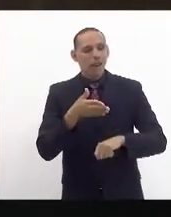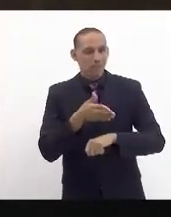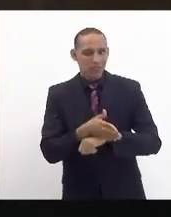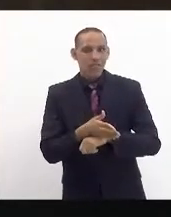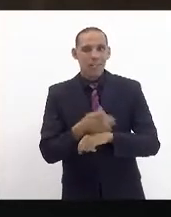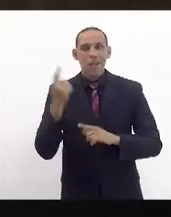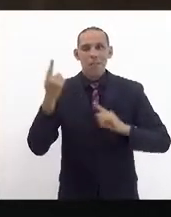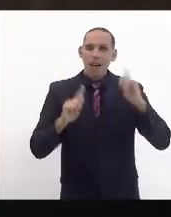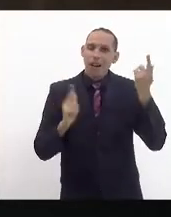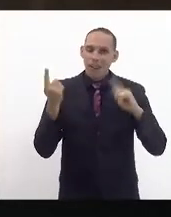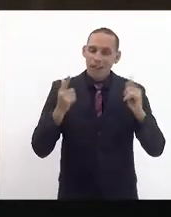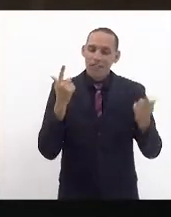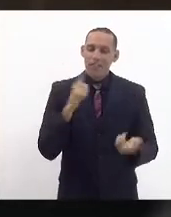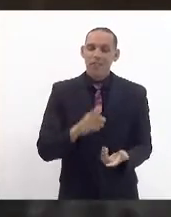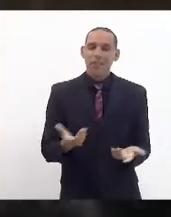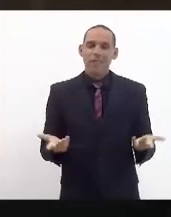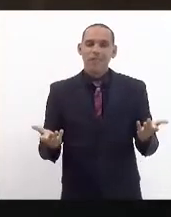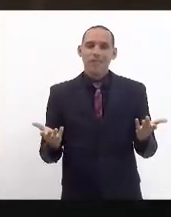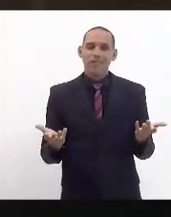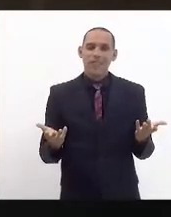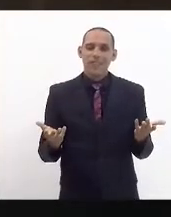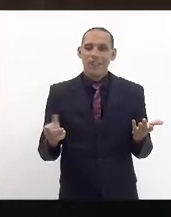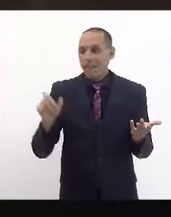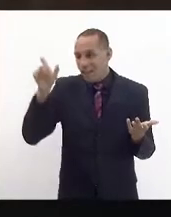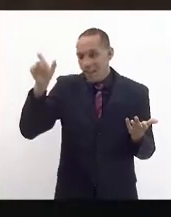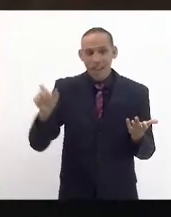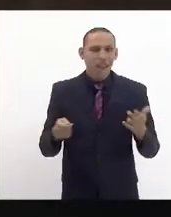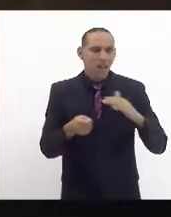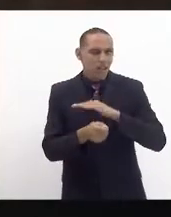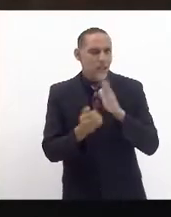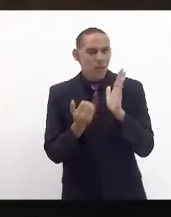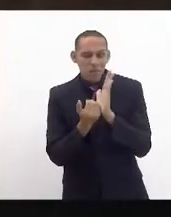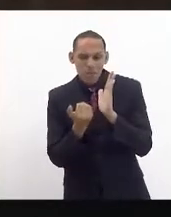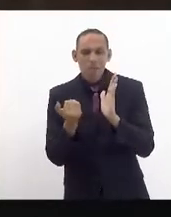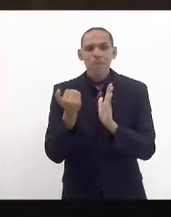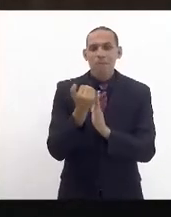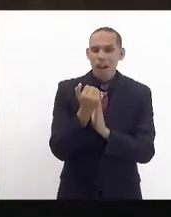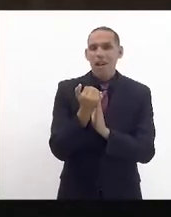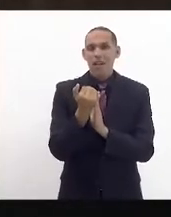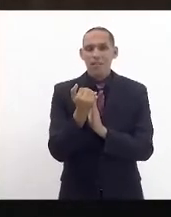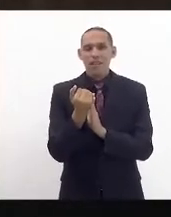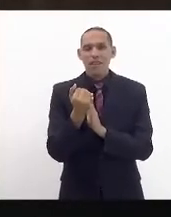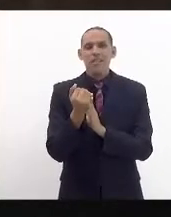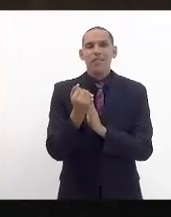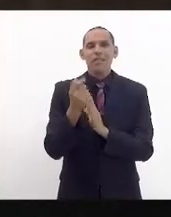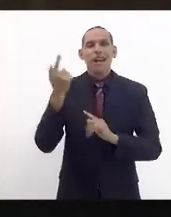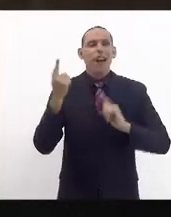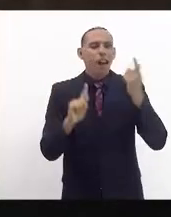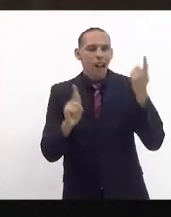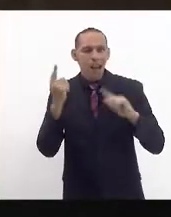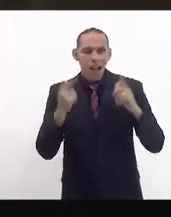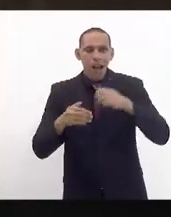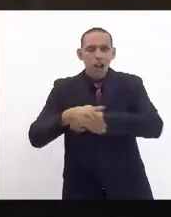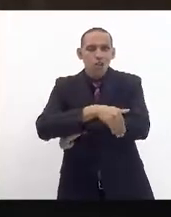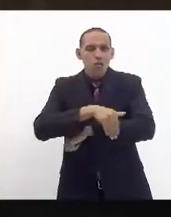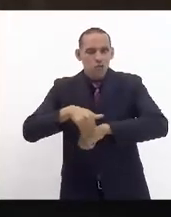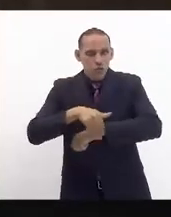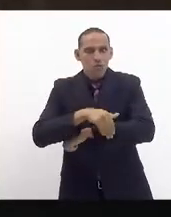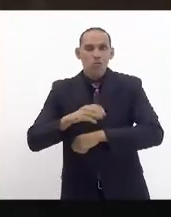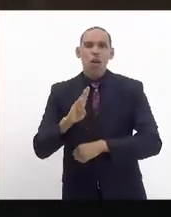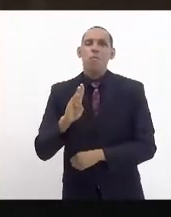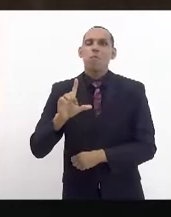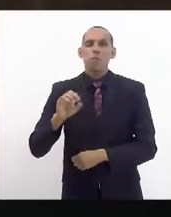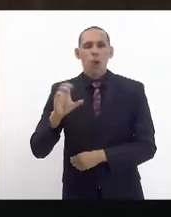do carnaval. Foi um dos maiores investimentos nos carnavais de rua, nos blocos de rua, dos